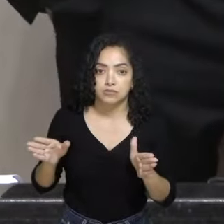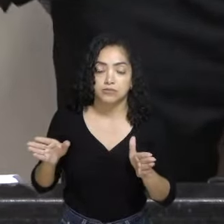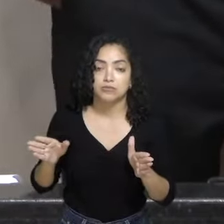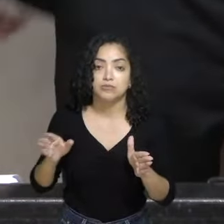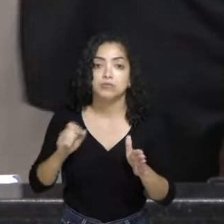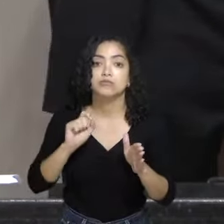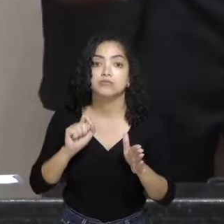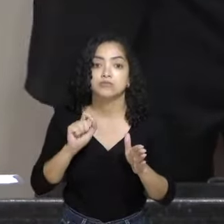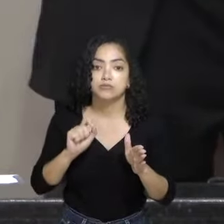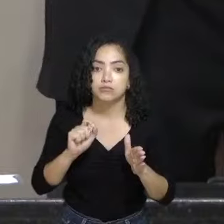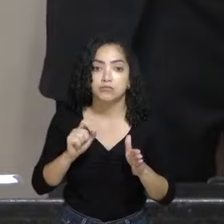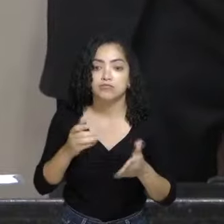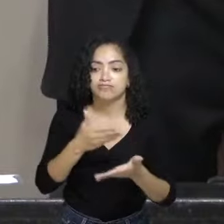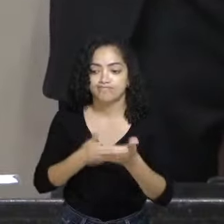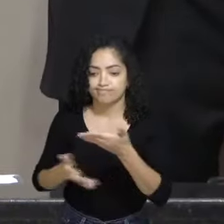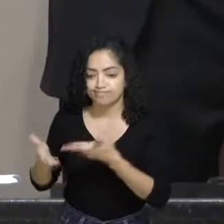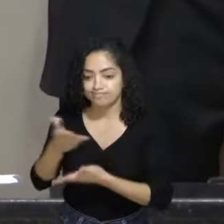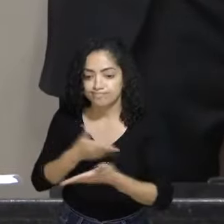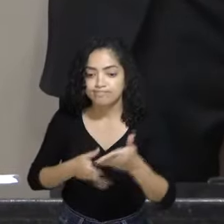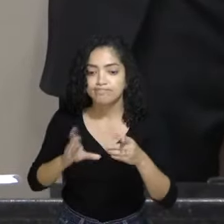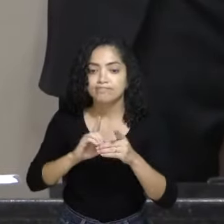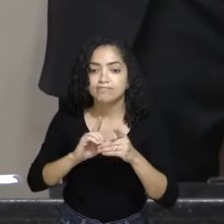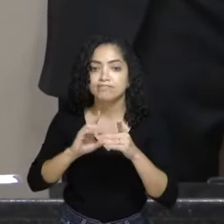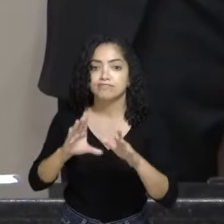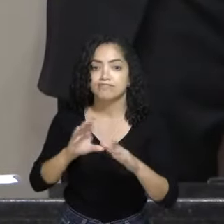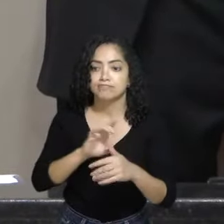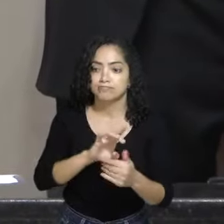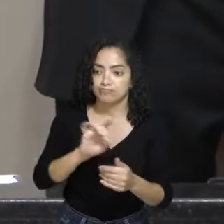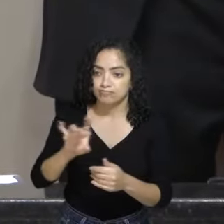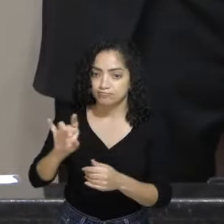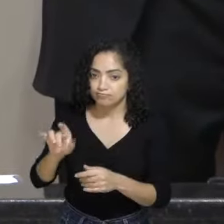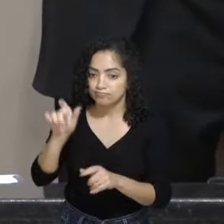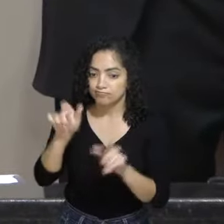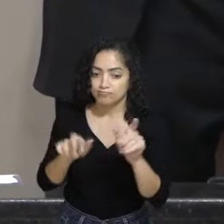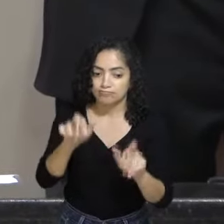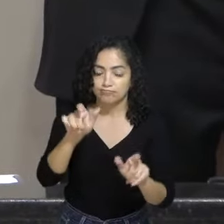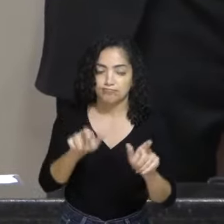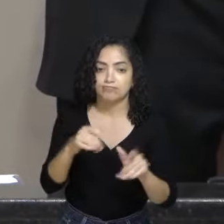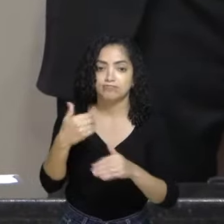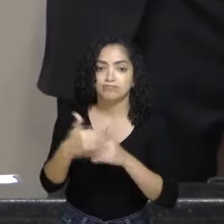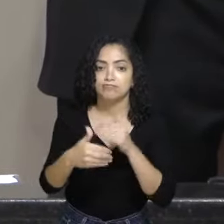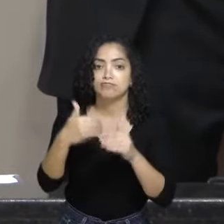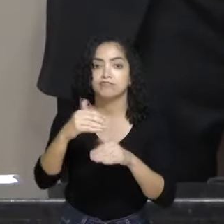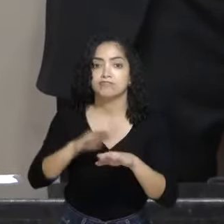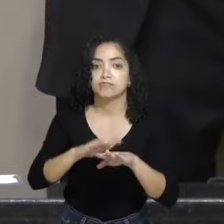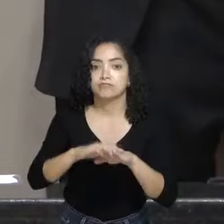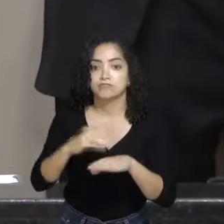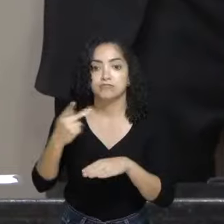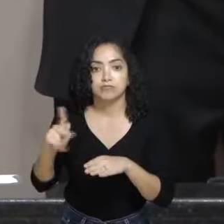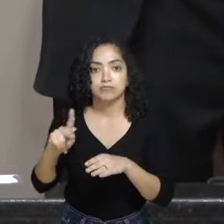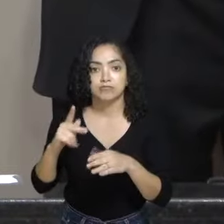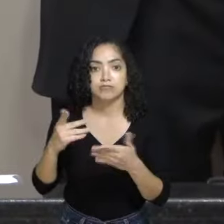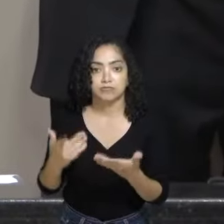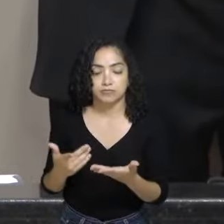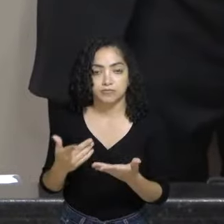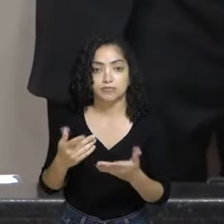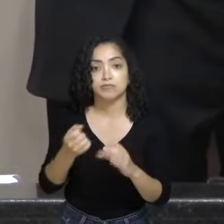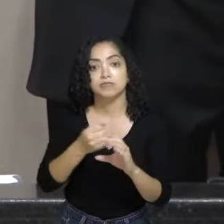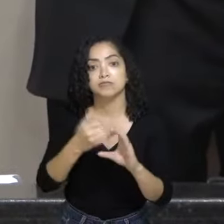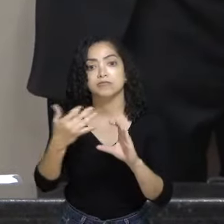convívio democrático e que cada parlamentar teve espaço para desenvolver ações de seus mandatos com as